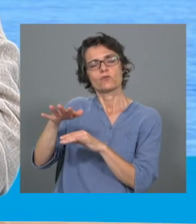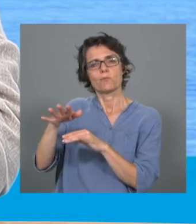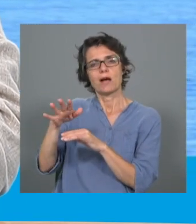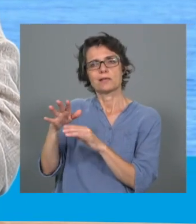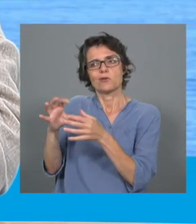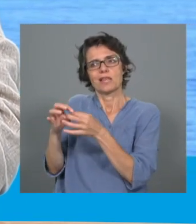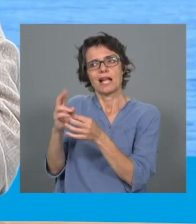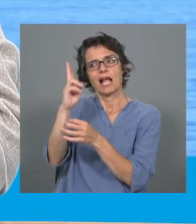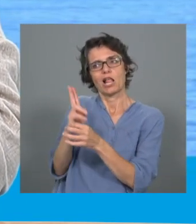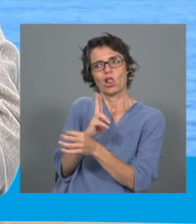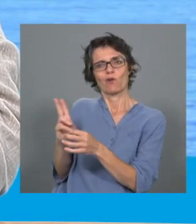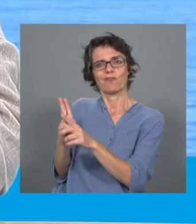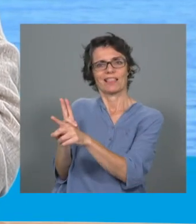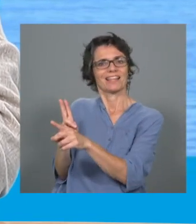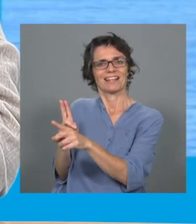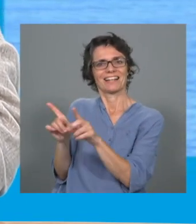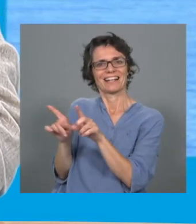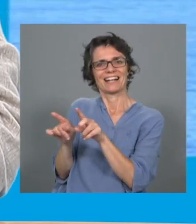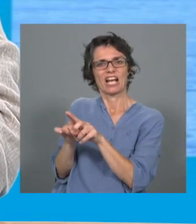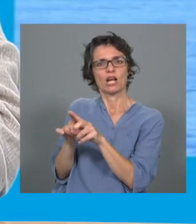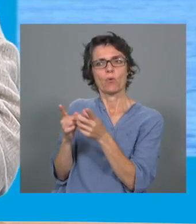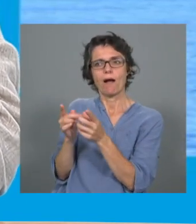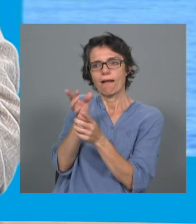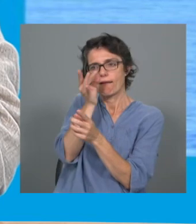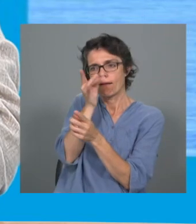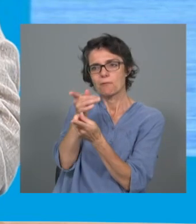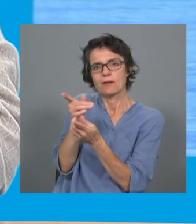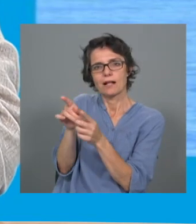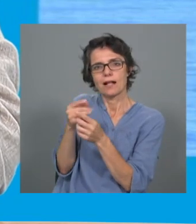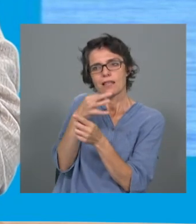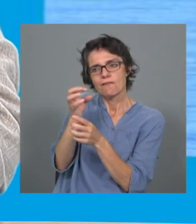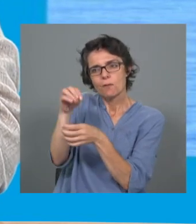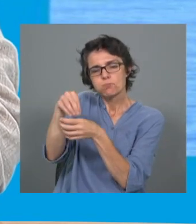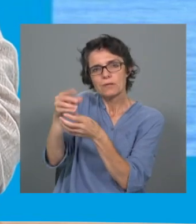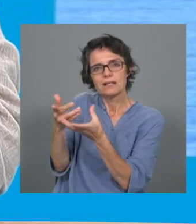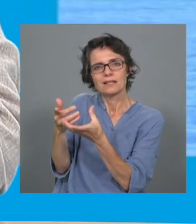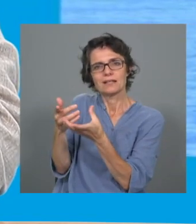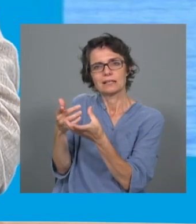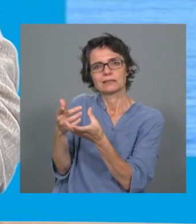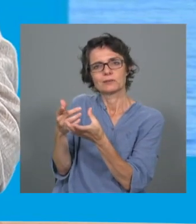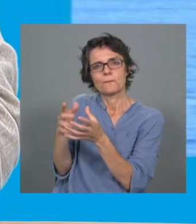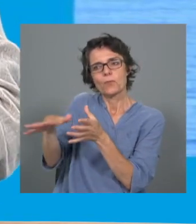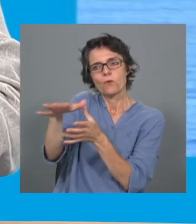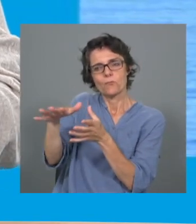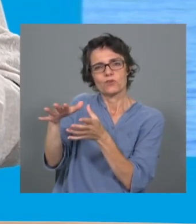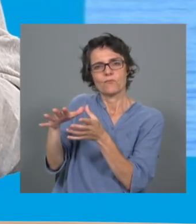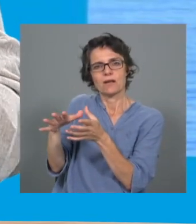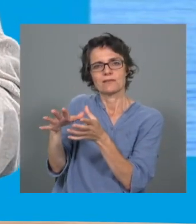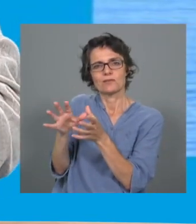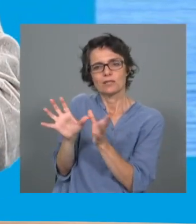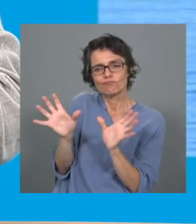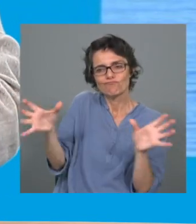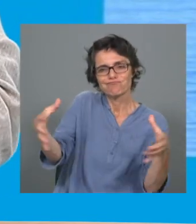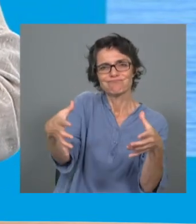também fala por si, ou seja, fala da humanidade, fala da fragilidade. Eu acho que isso tudo é muito importante, e assumir isso sem